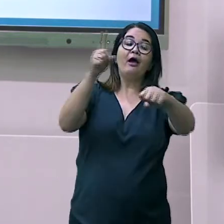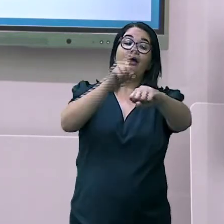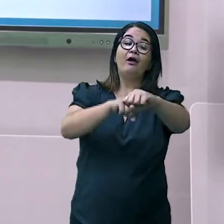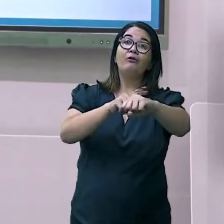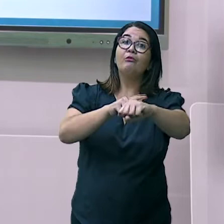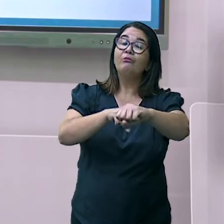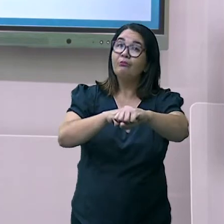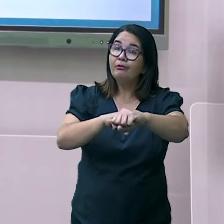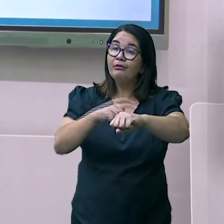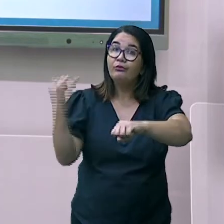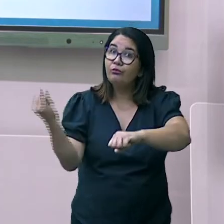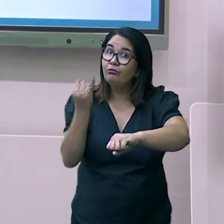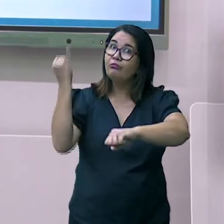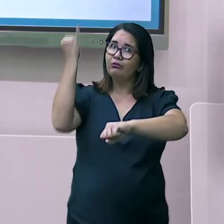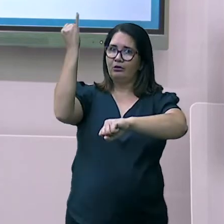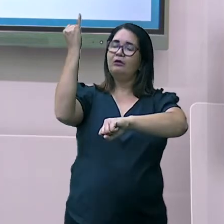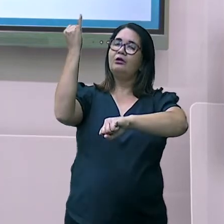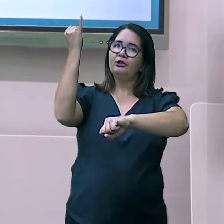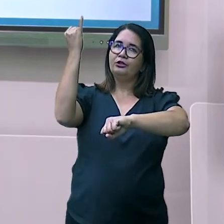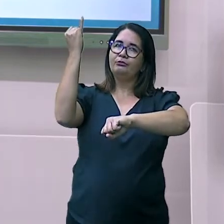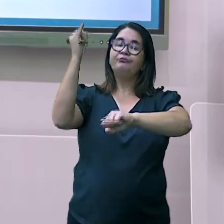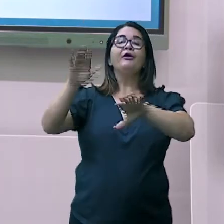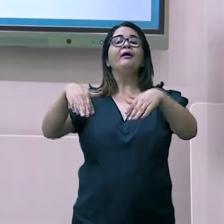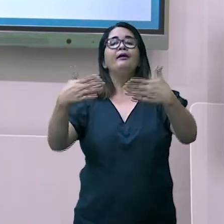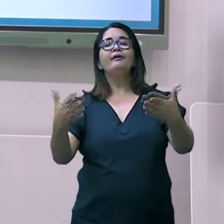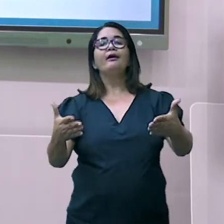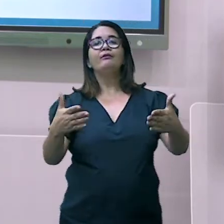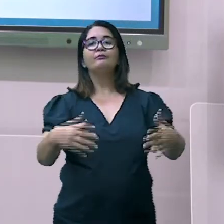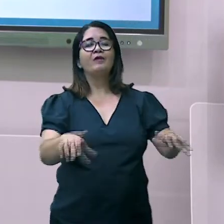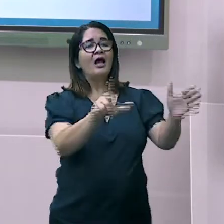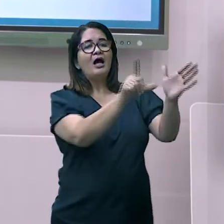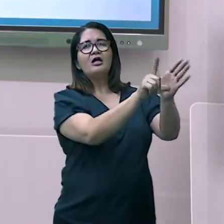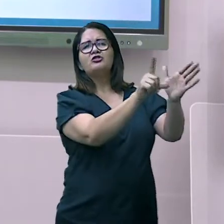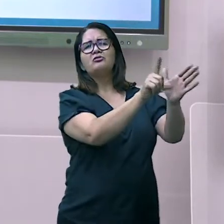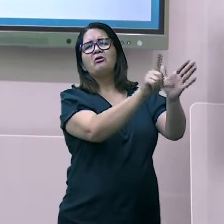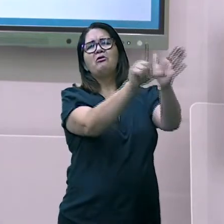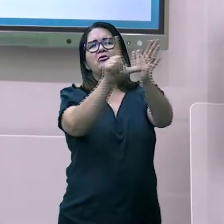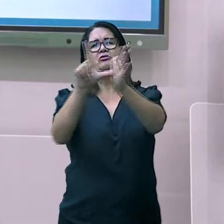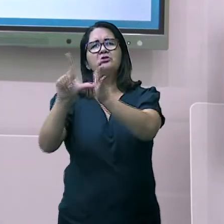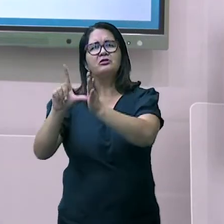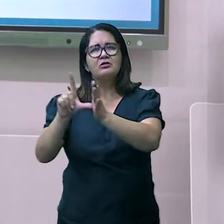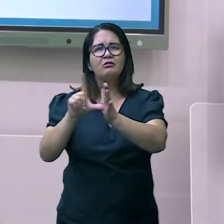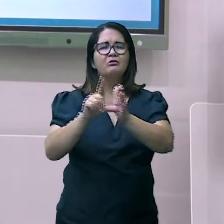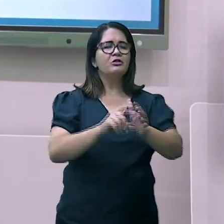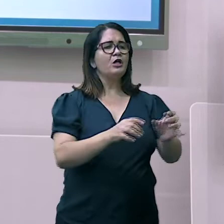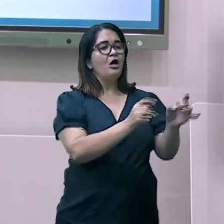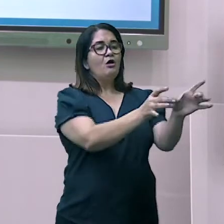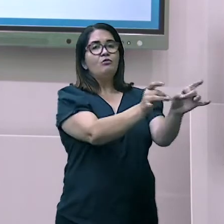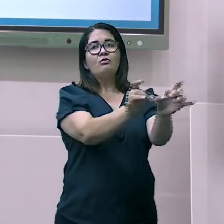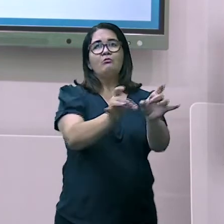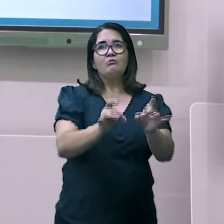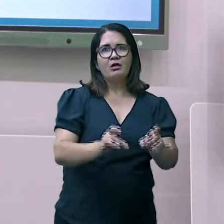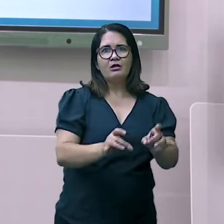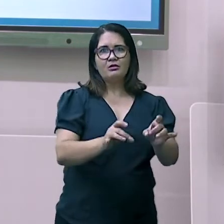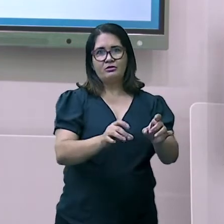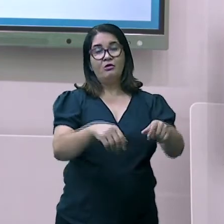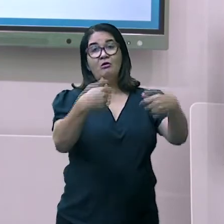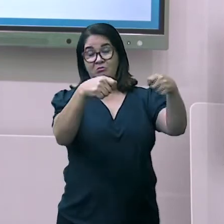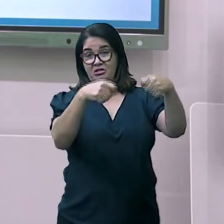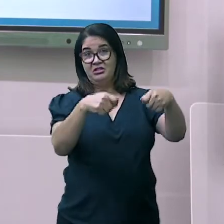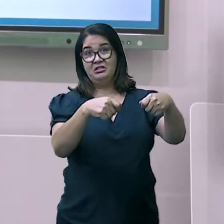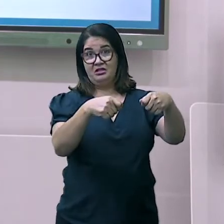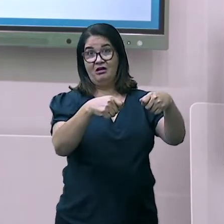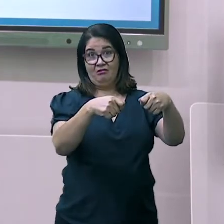precisou mudar. O comércio, por exemplo, teve que se reinventar, pois as lojas não podiam abrir.